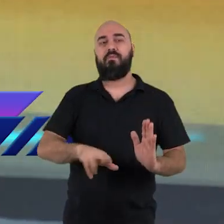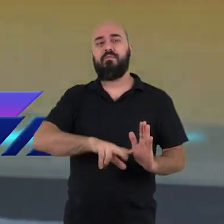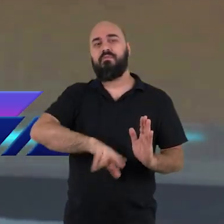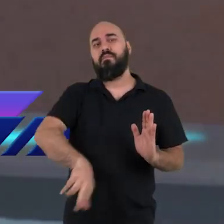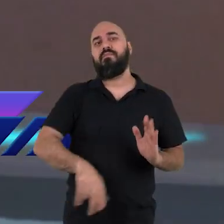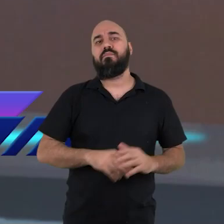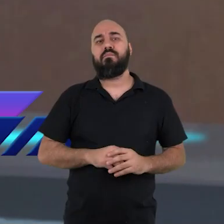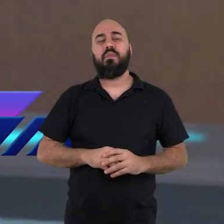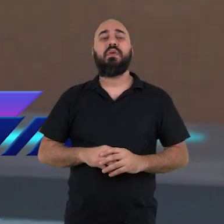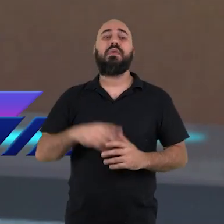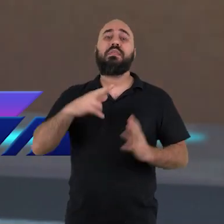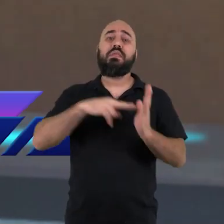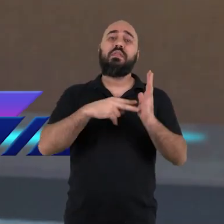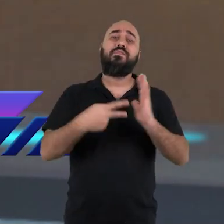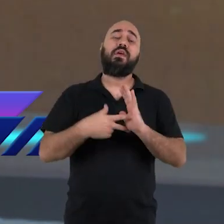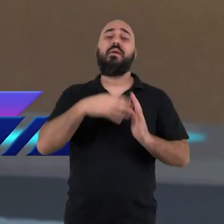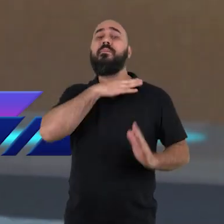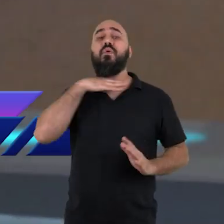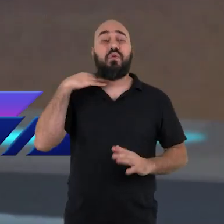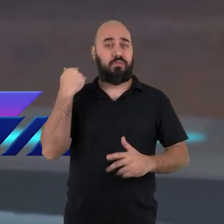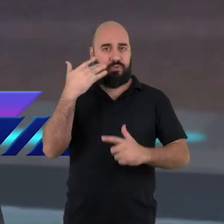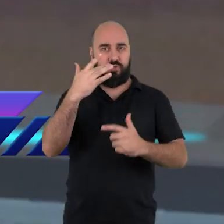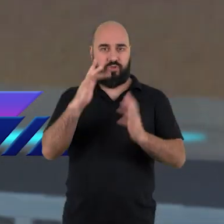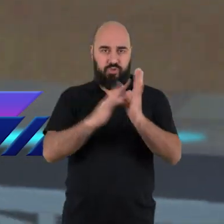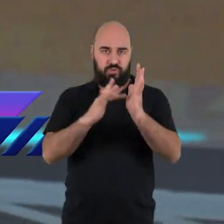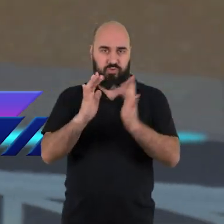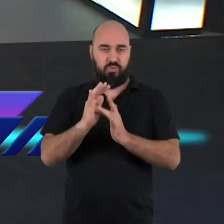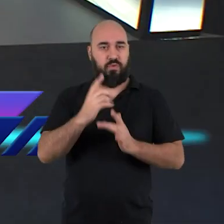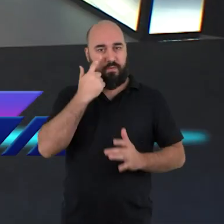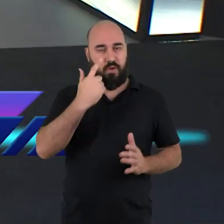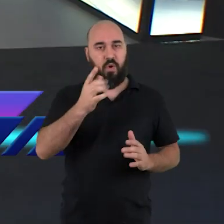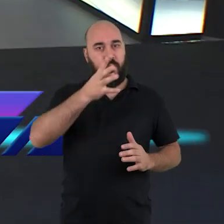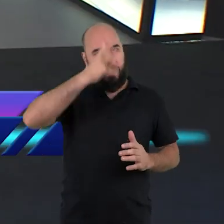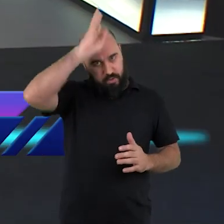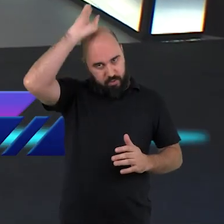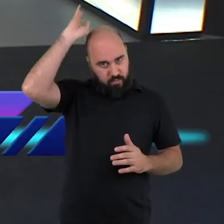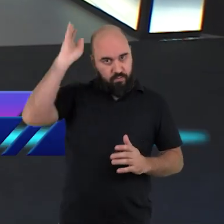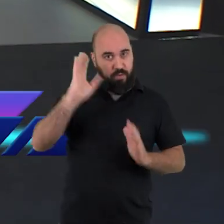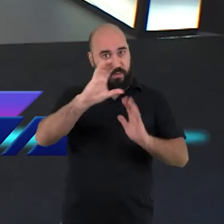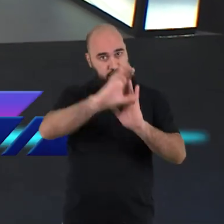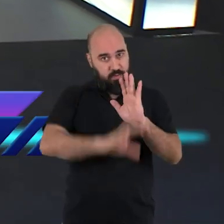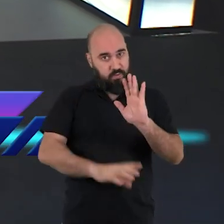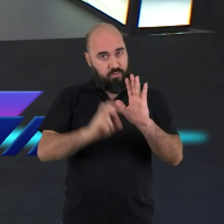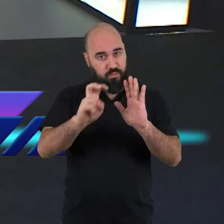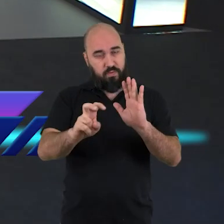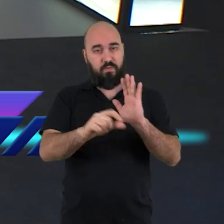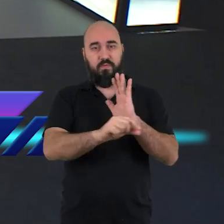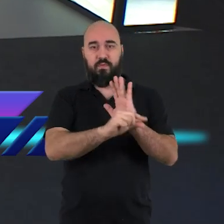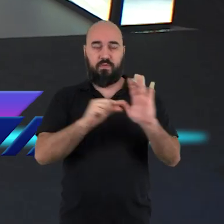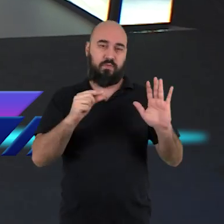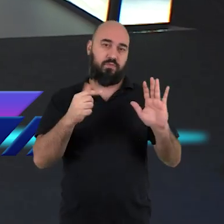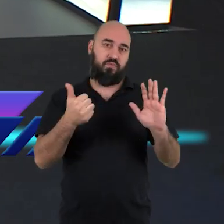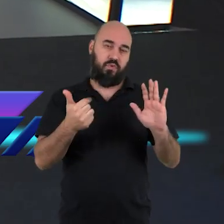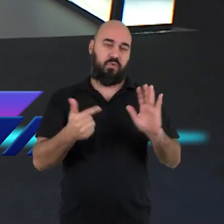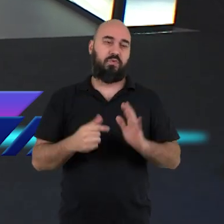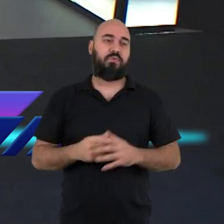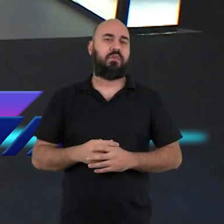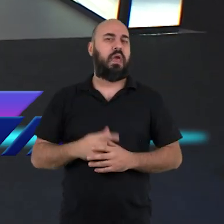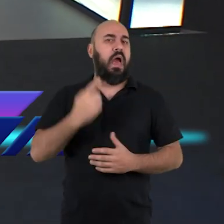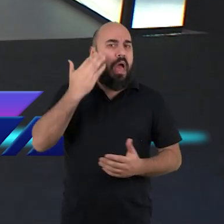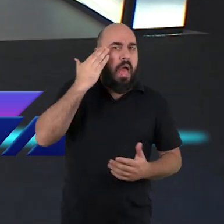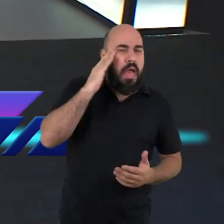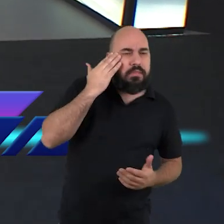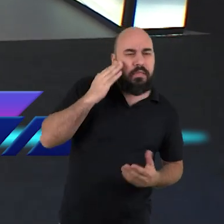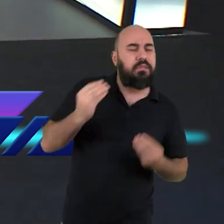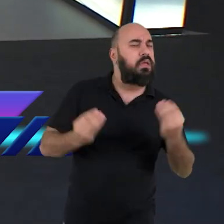significa a morte de Cristo Jesus. Veja só, Romanos capítulo 5, versículo 12, ele nos ajuda a